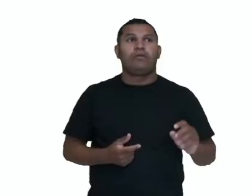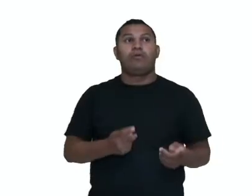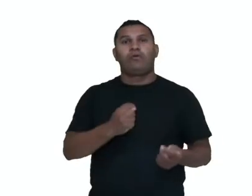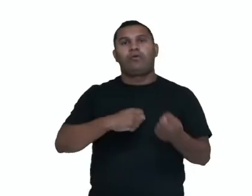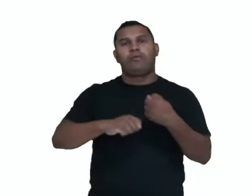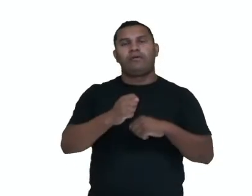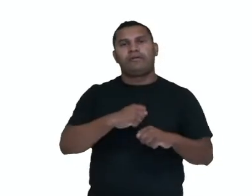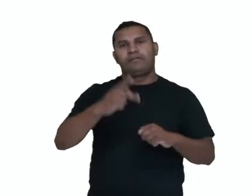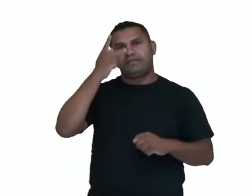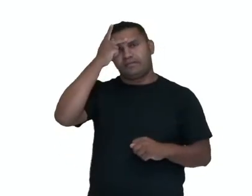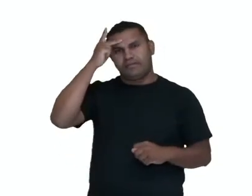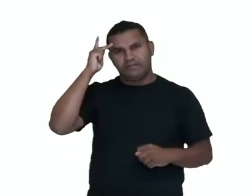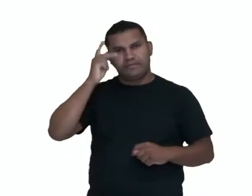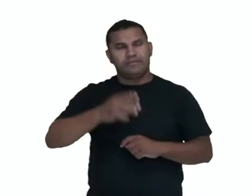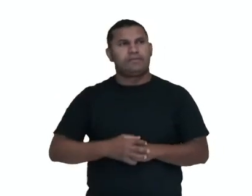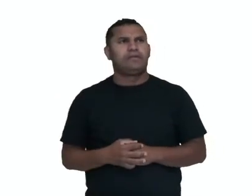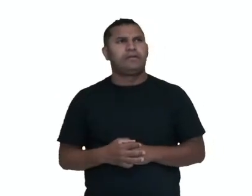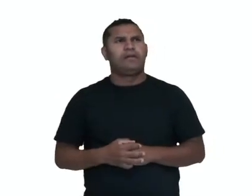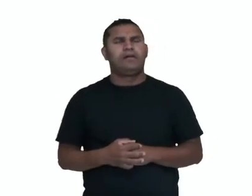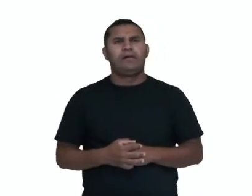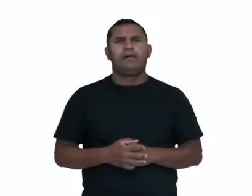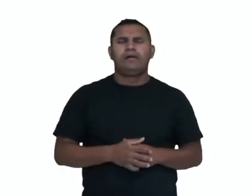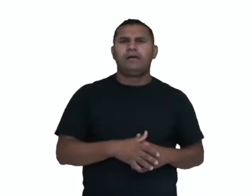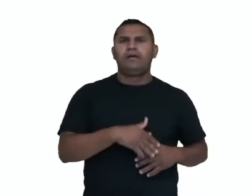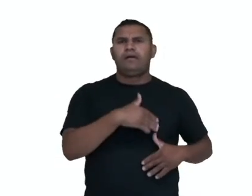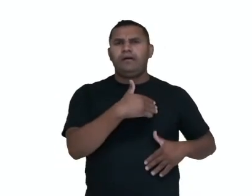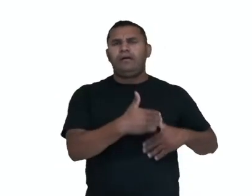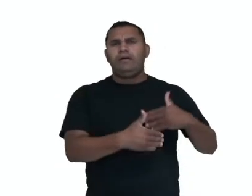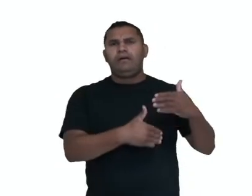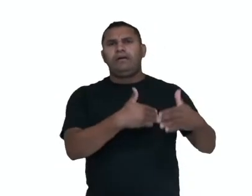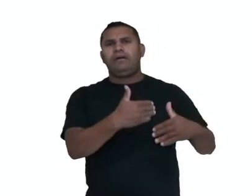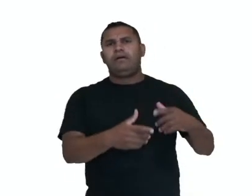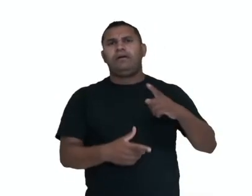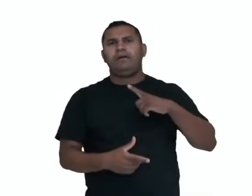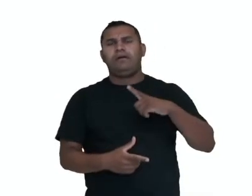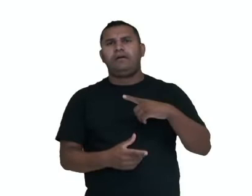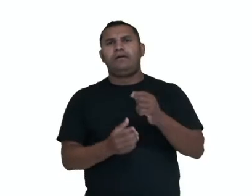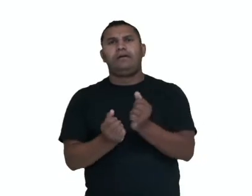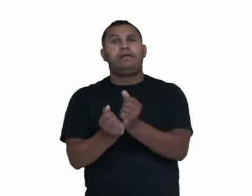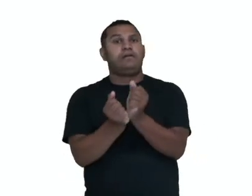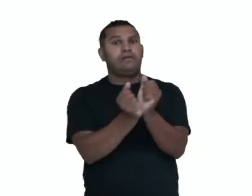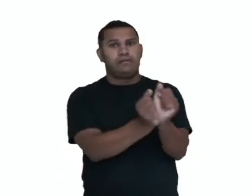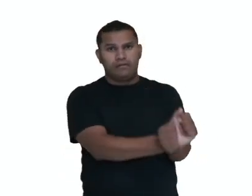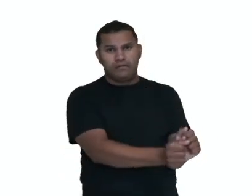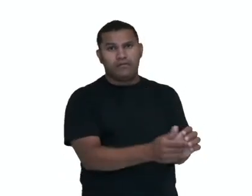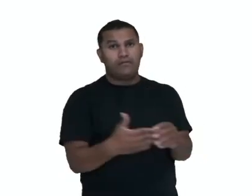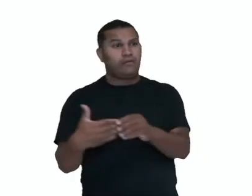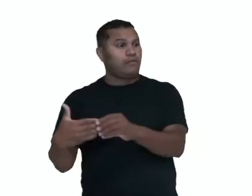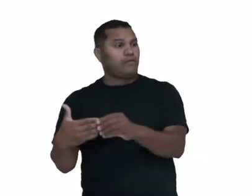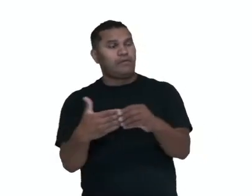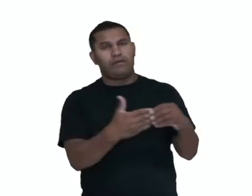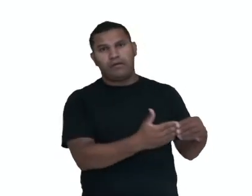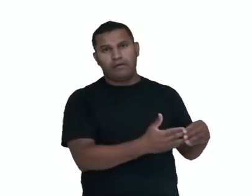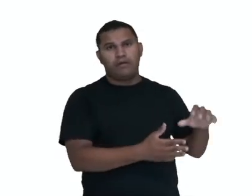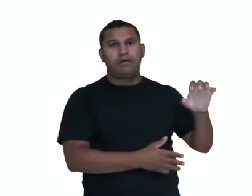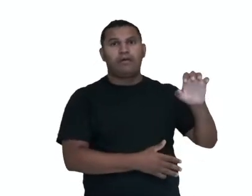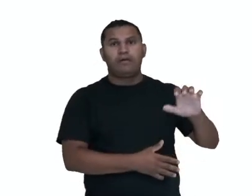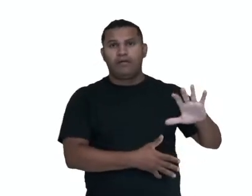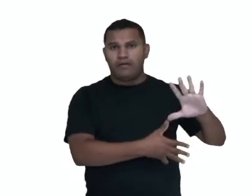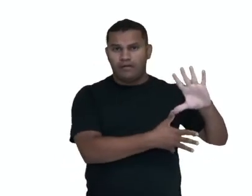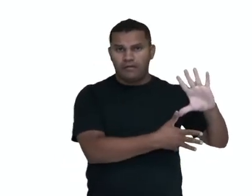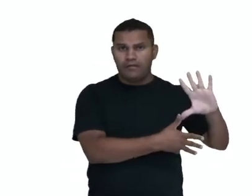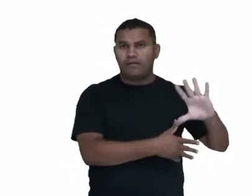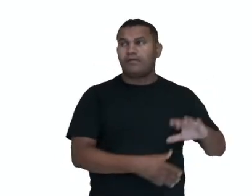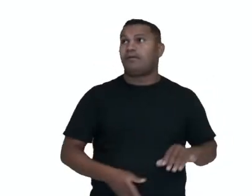só, conforme os europeus foram dominando a América a partir do século XVI, a demanda por escravos